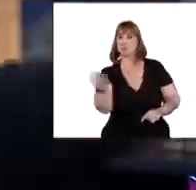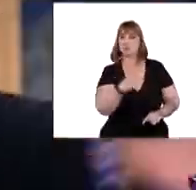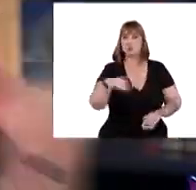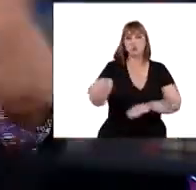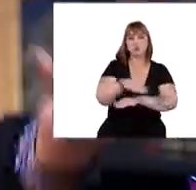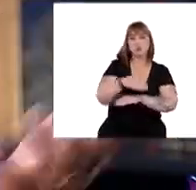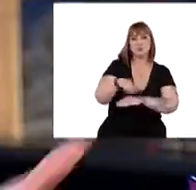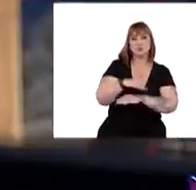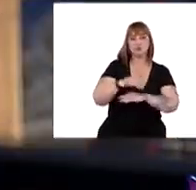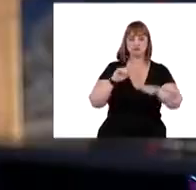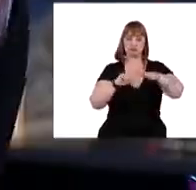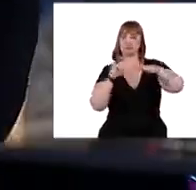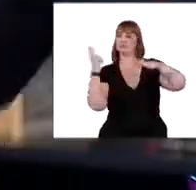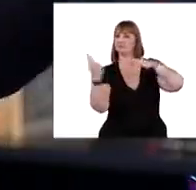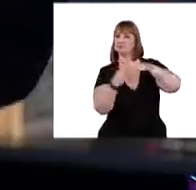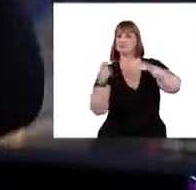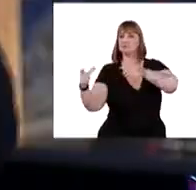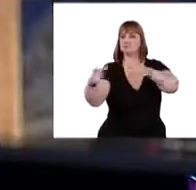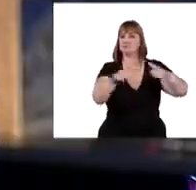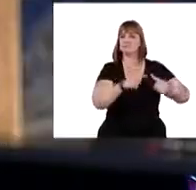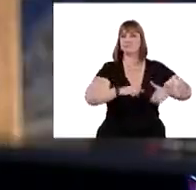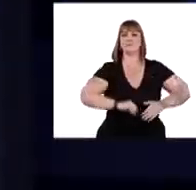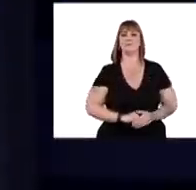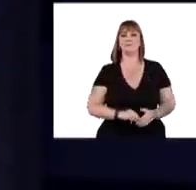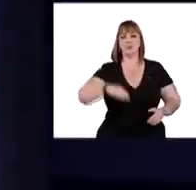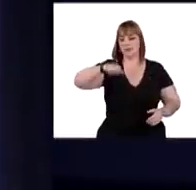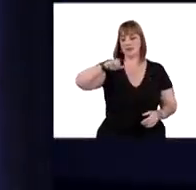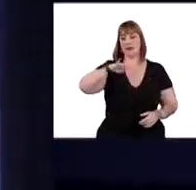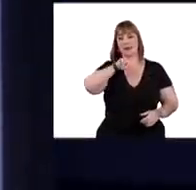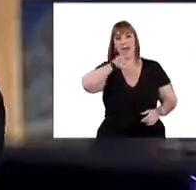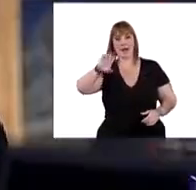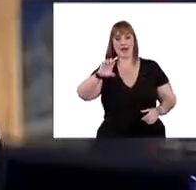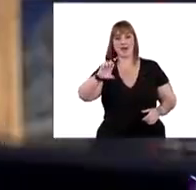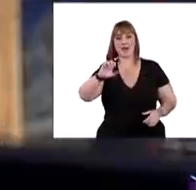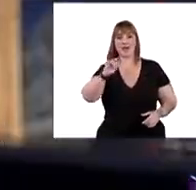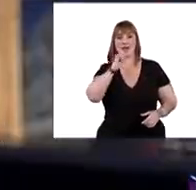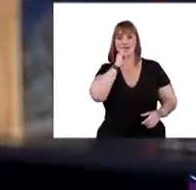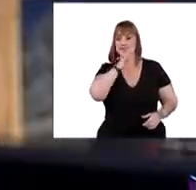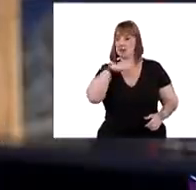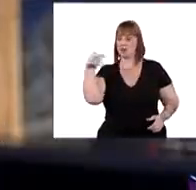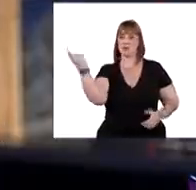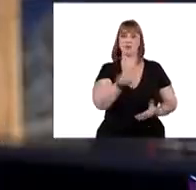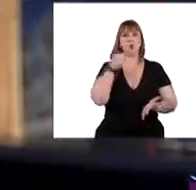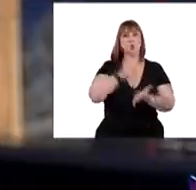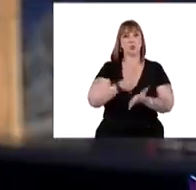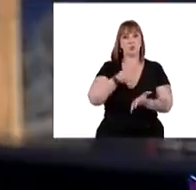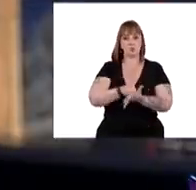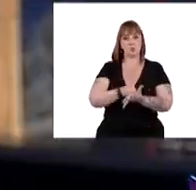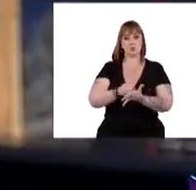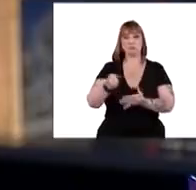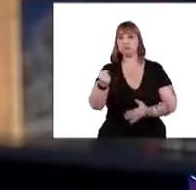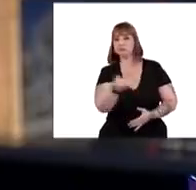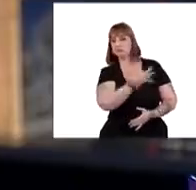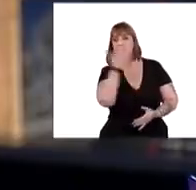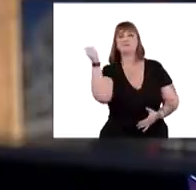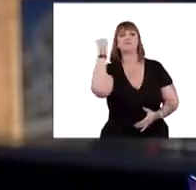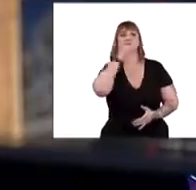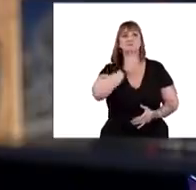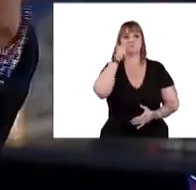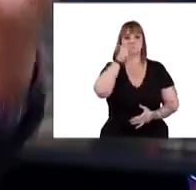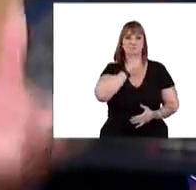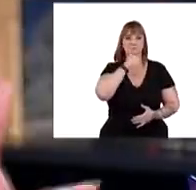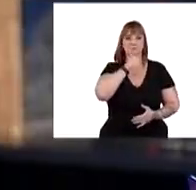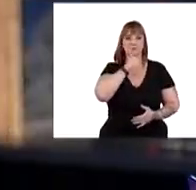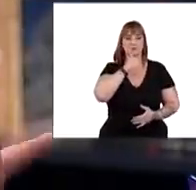nas redes, em todos os setores. Uma né? pergunta que a gente vai Marielle fazer... é um exemplo para nós de luta, né? E eu acho que muitas das mulheres que estão